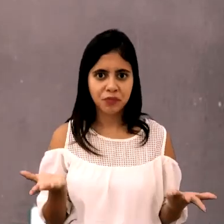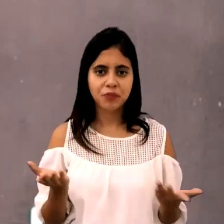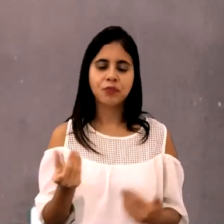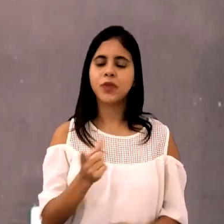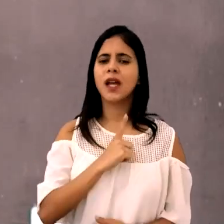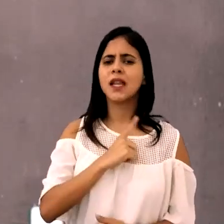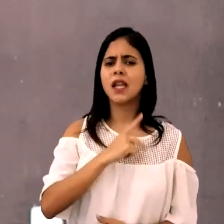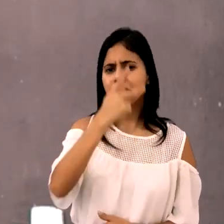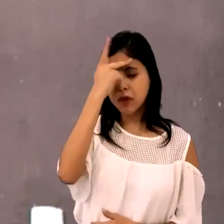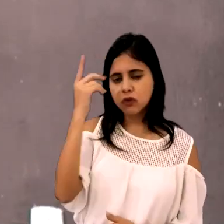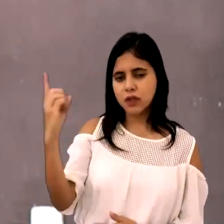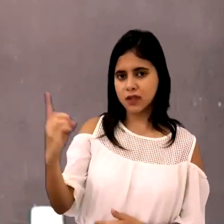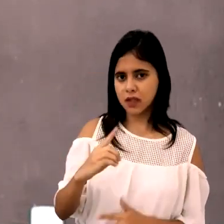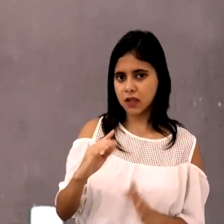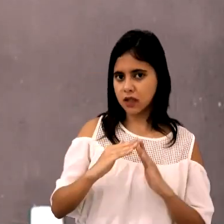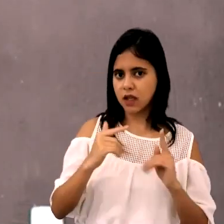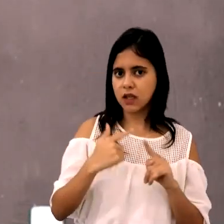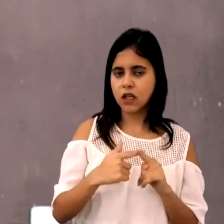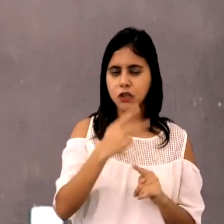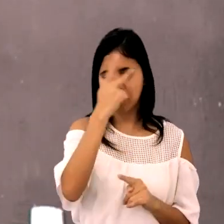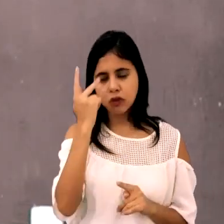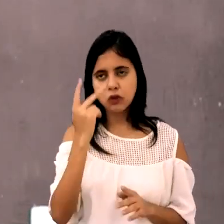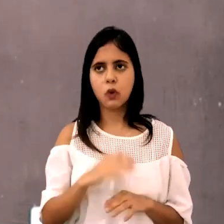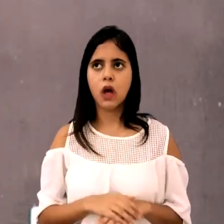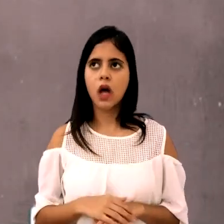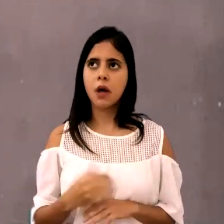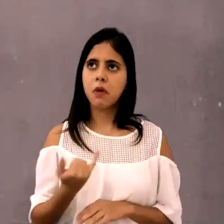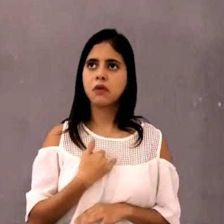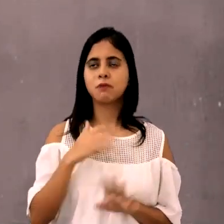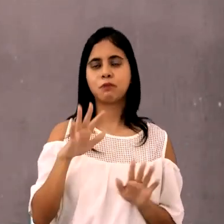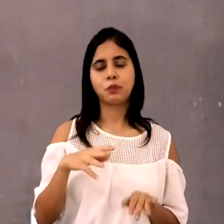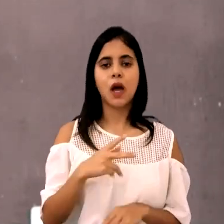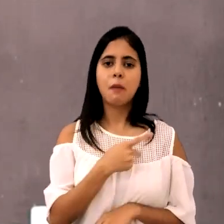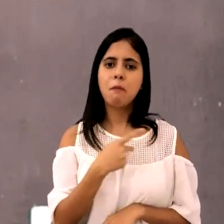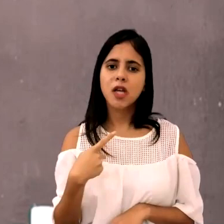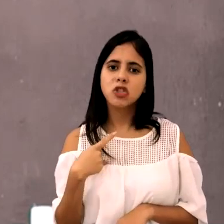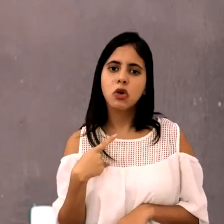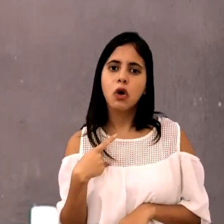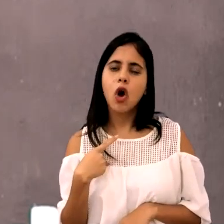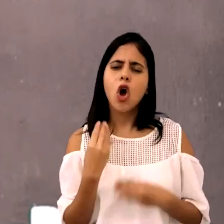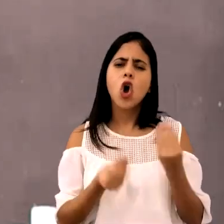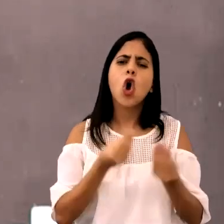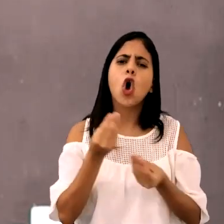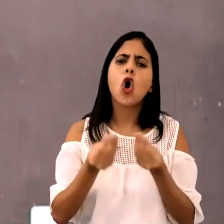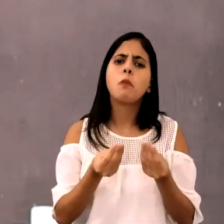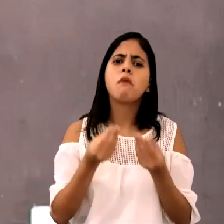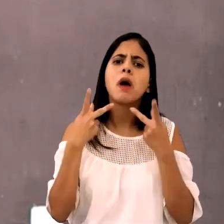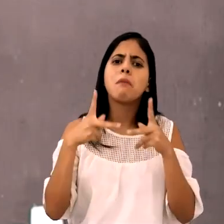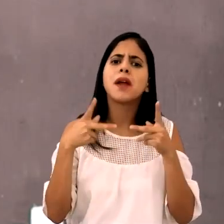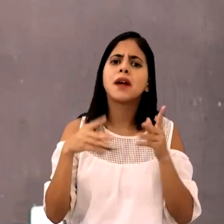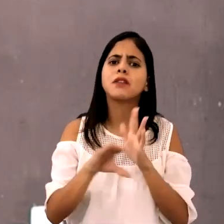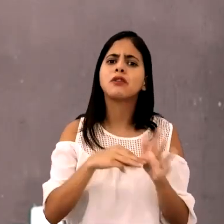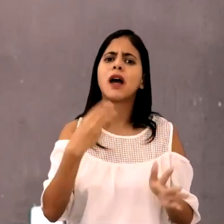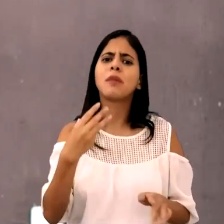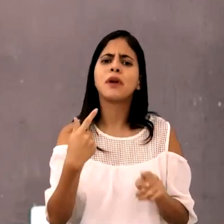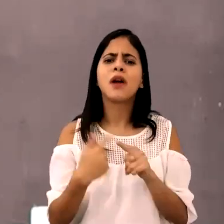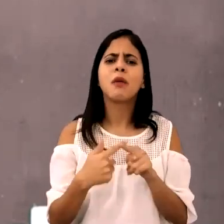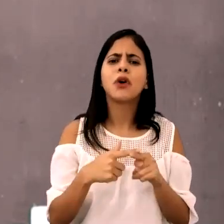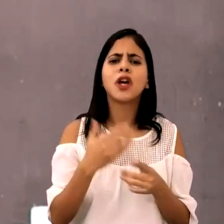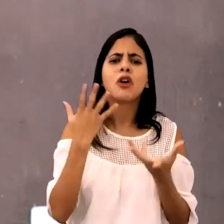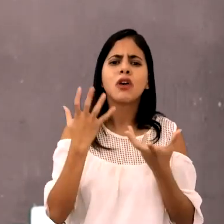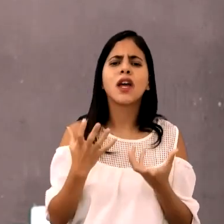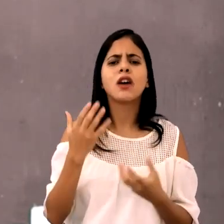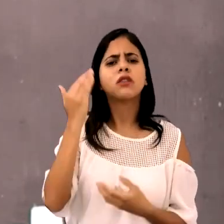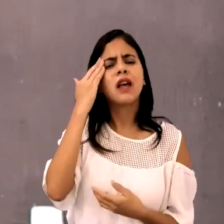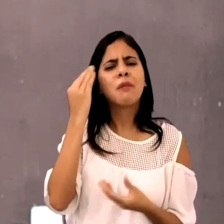Eu já tive pessoas aqui, um irmão chegou para mim e disse, pastor, eu quero ver quando você for pregar esse capítulo 3 aí, porque eu quero entender, porque o que essa mulher